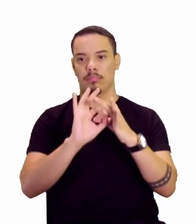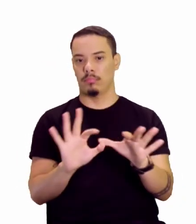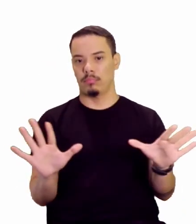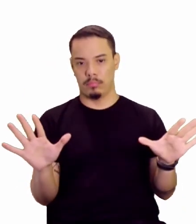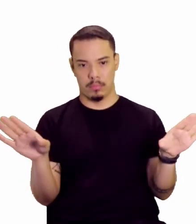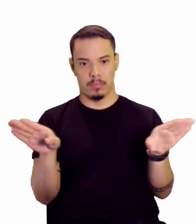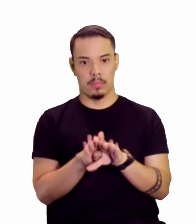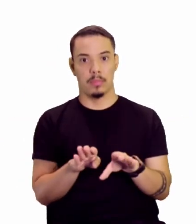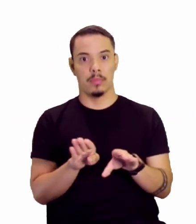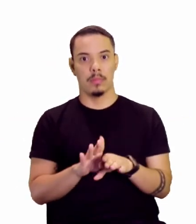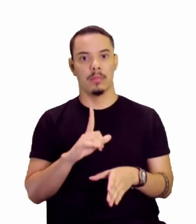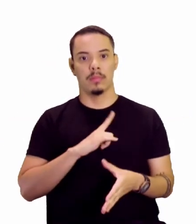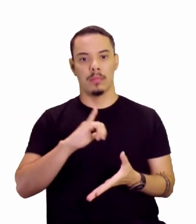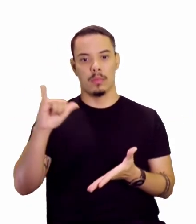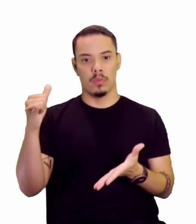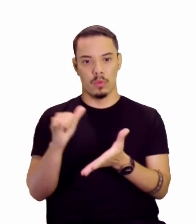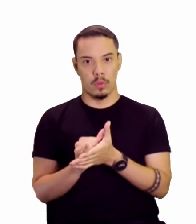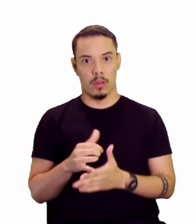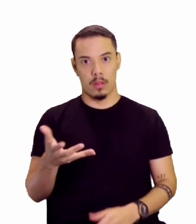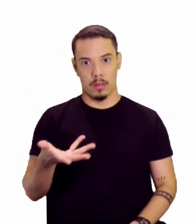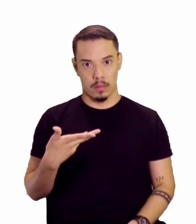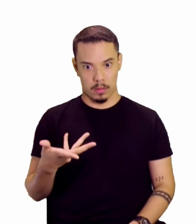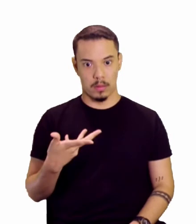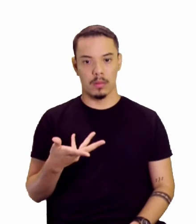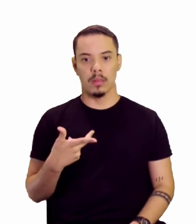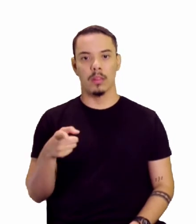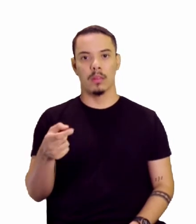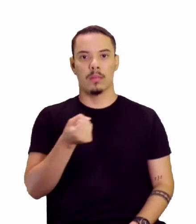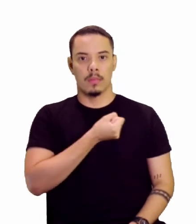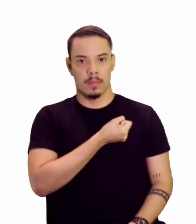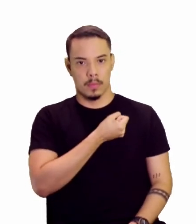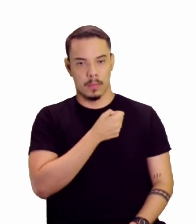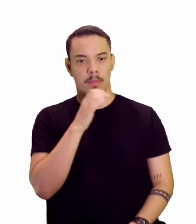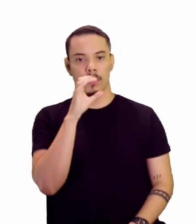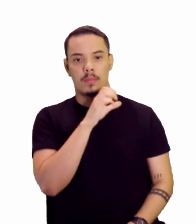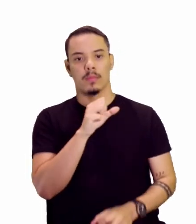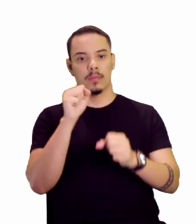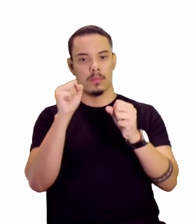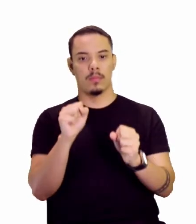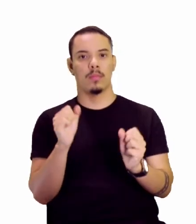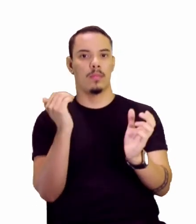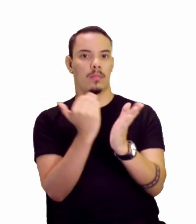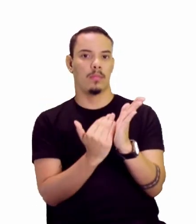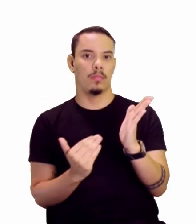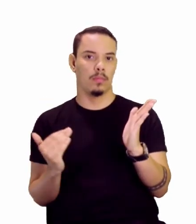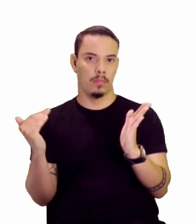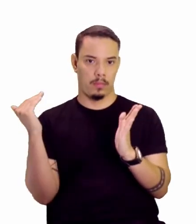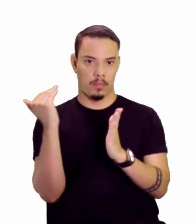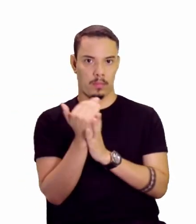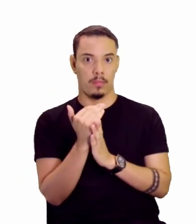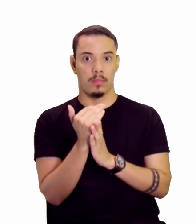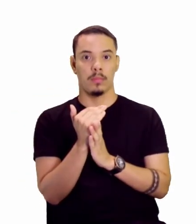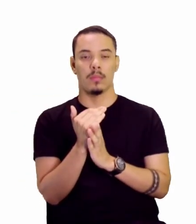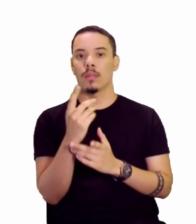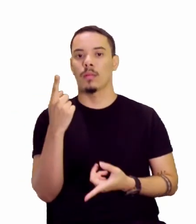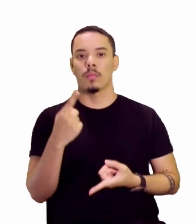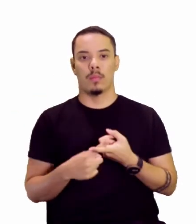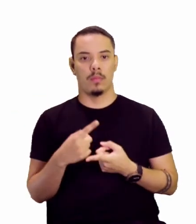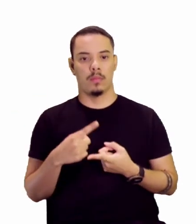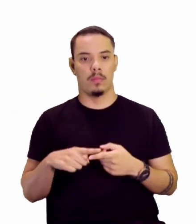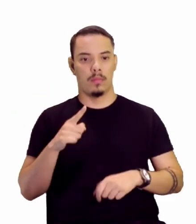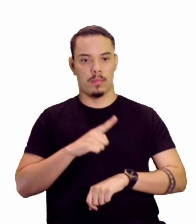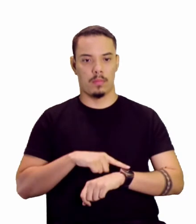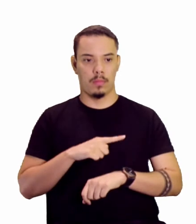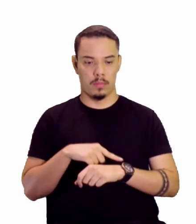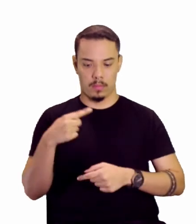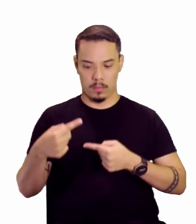e ela está sujeita à aceleração de G, esse valor de velocidade, ele... vai aumentando, né? Justamente. Vai aumentando com o passar do